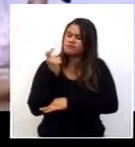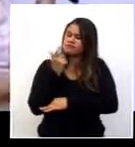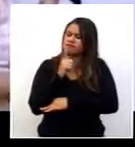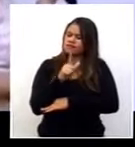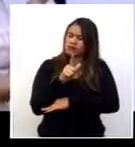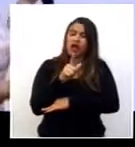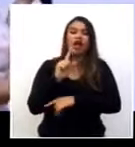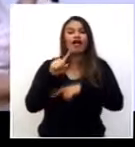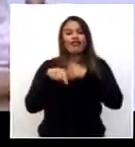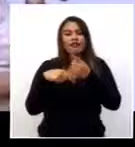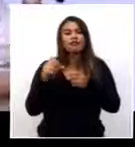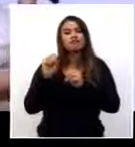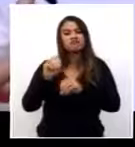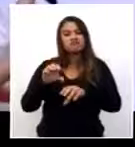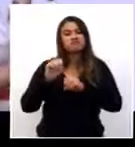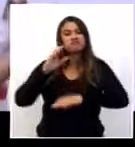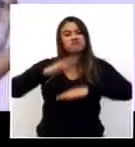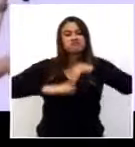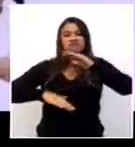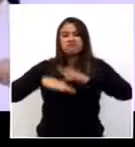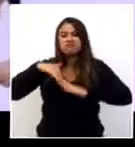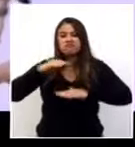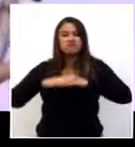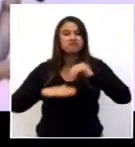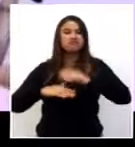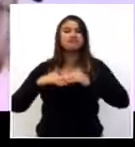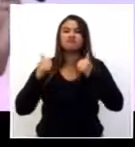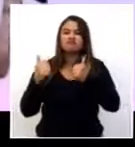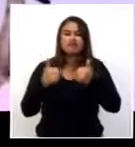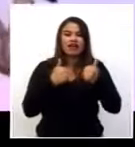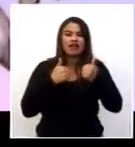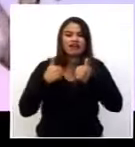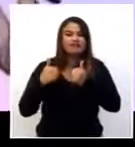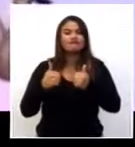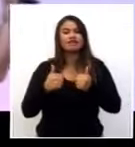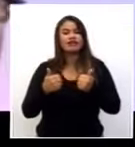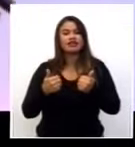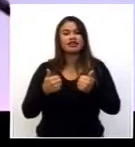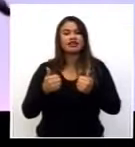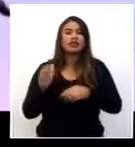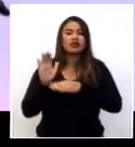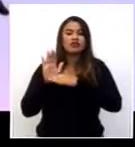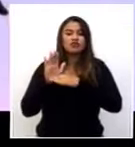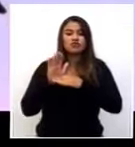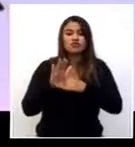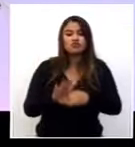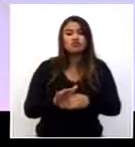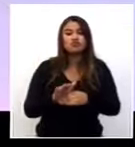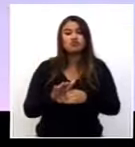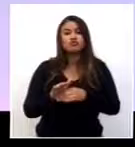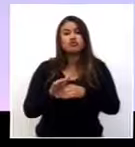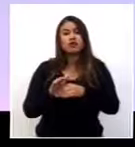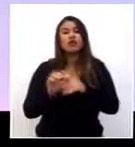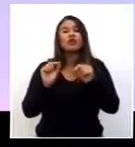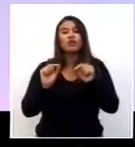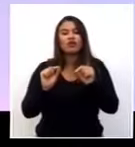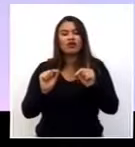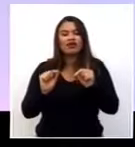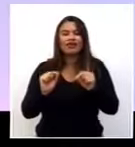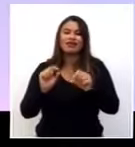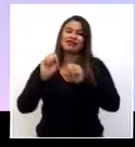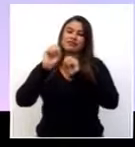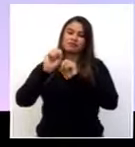uma aula, fazer um trabalho que venha ao encontro do